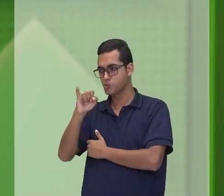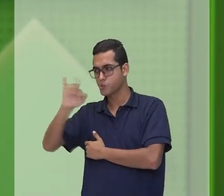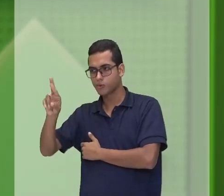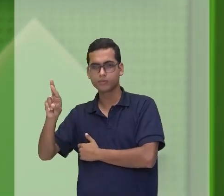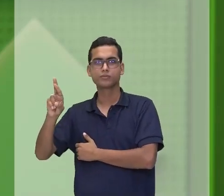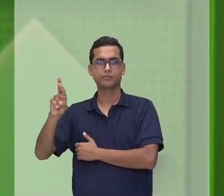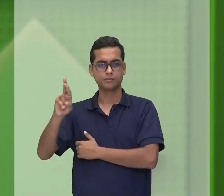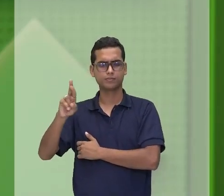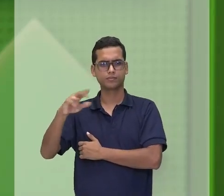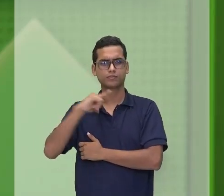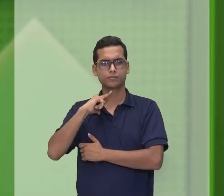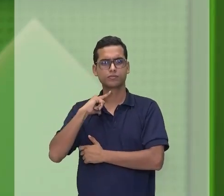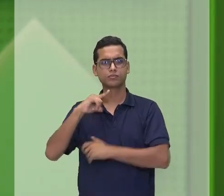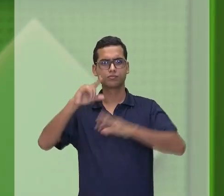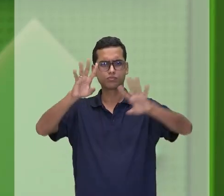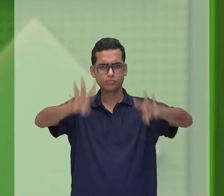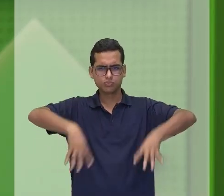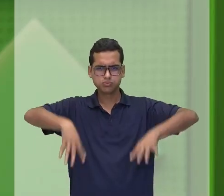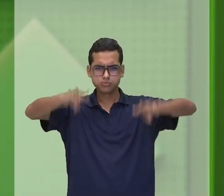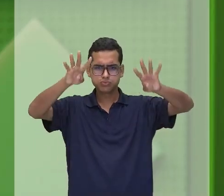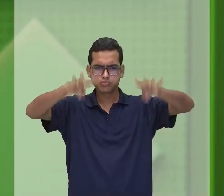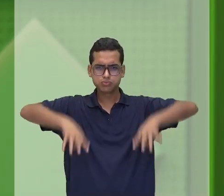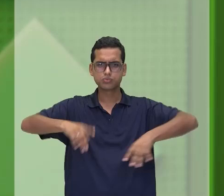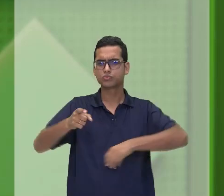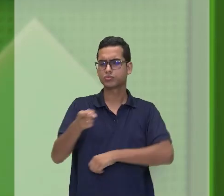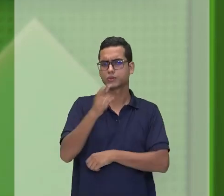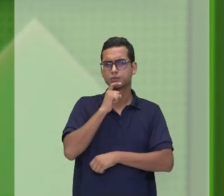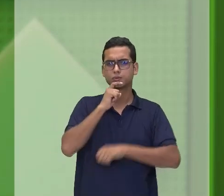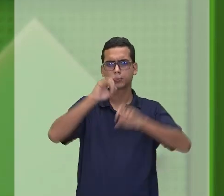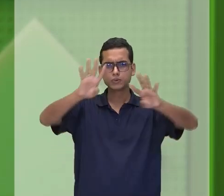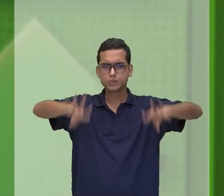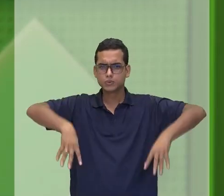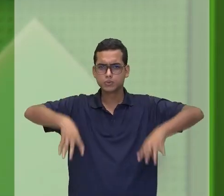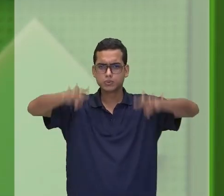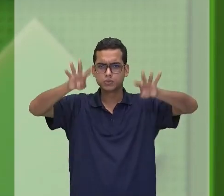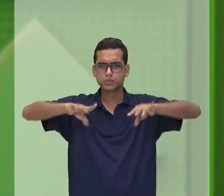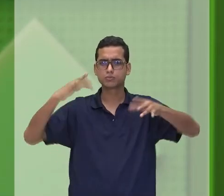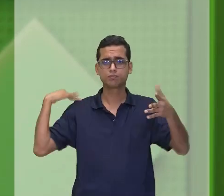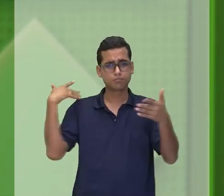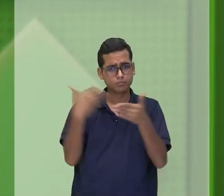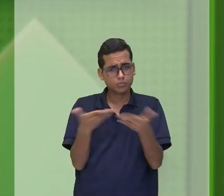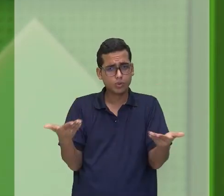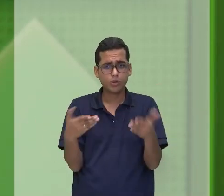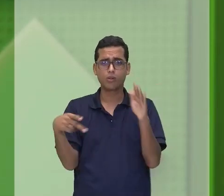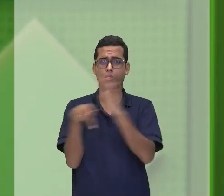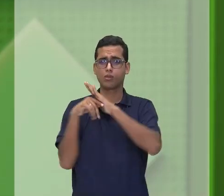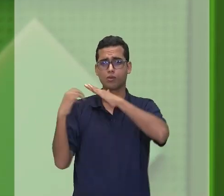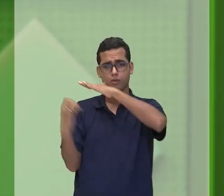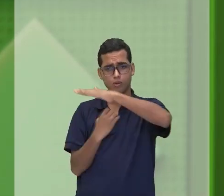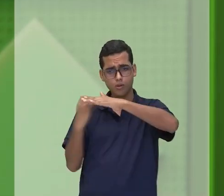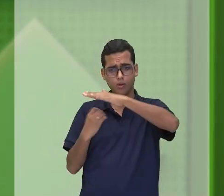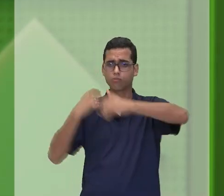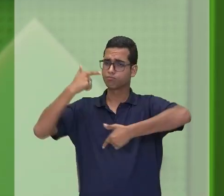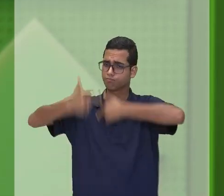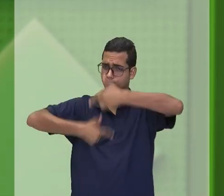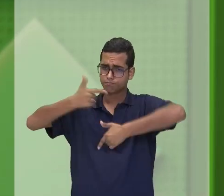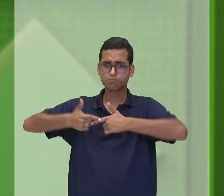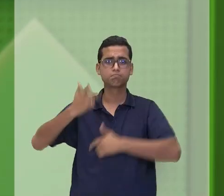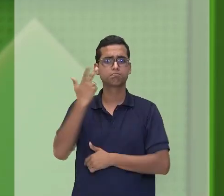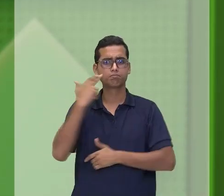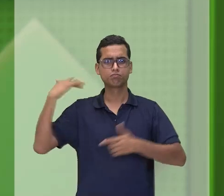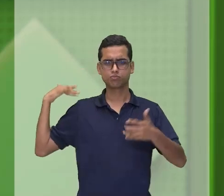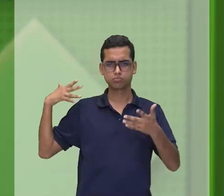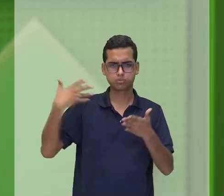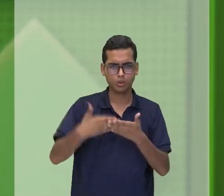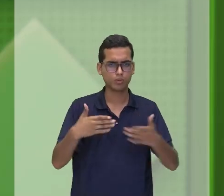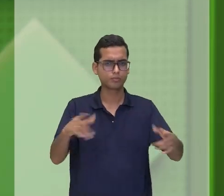observa aí nos aparelhos de ar-condicionado, você vê que até hoje essa empresa funciona, né?